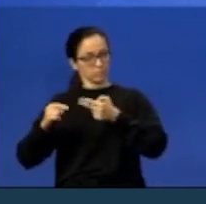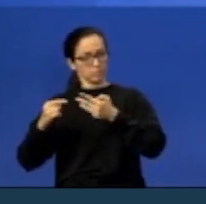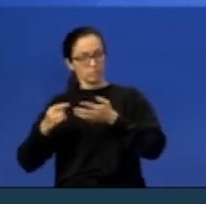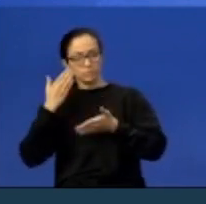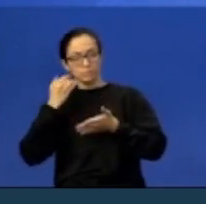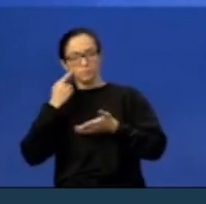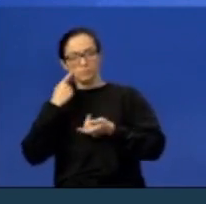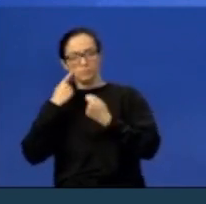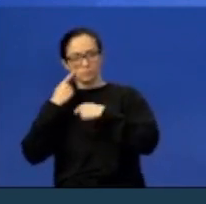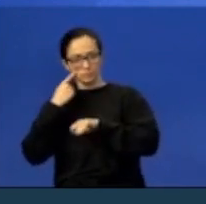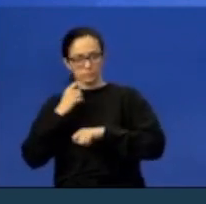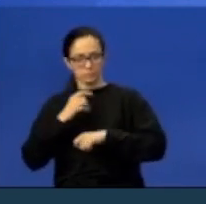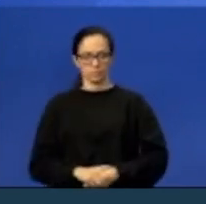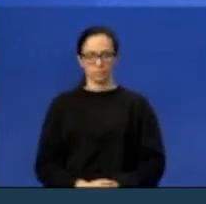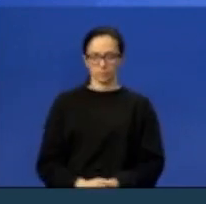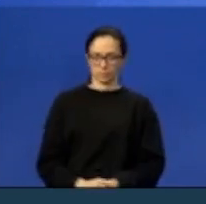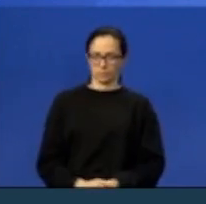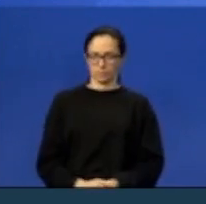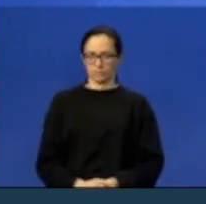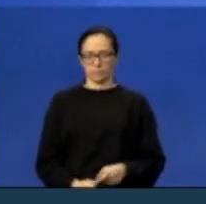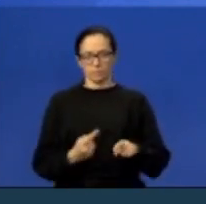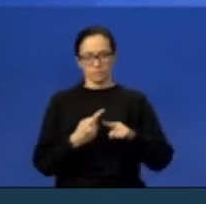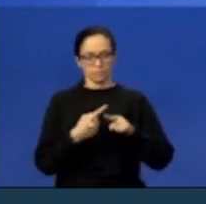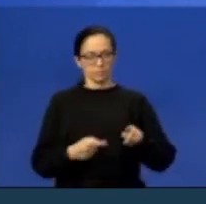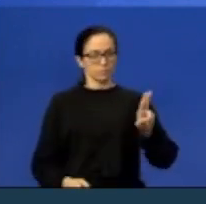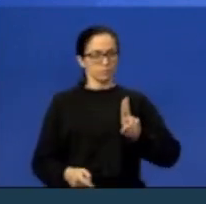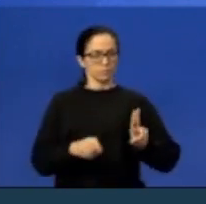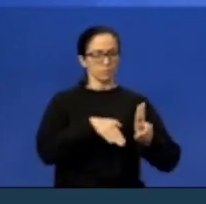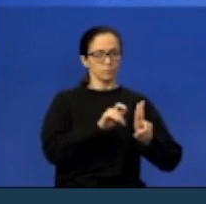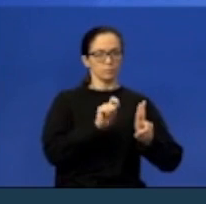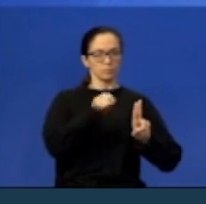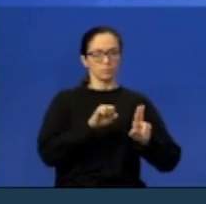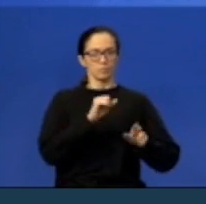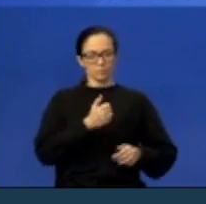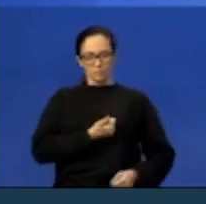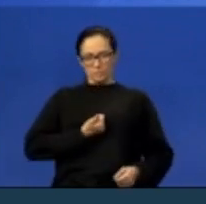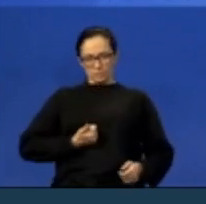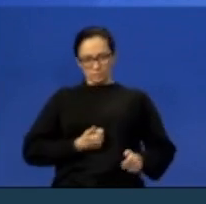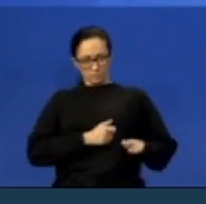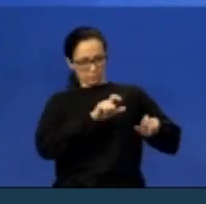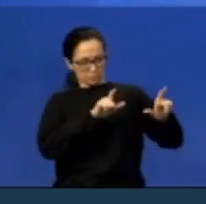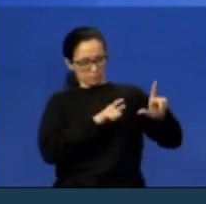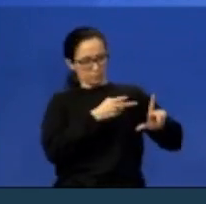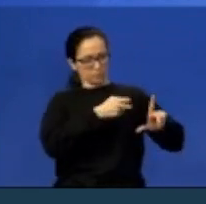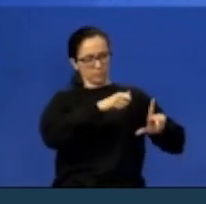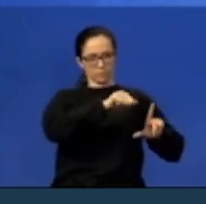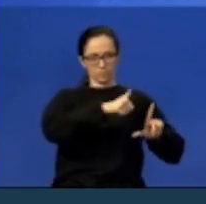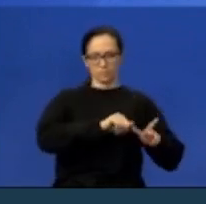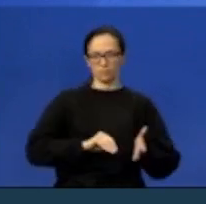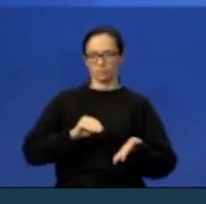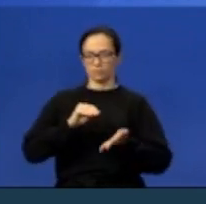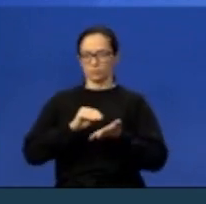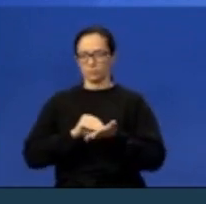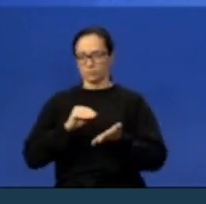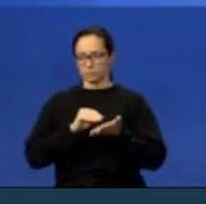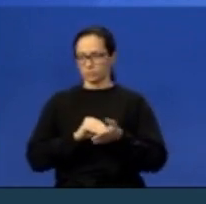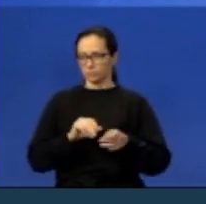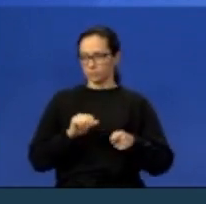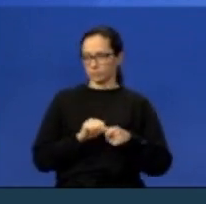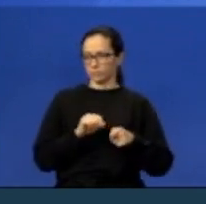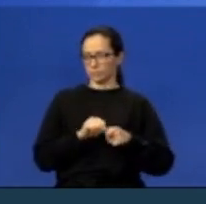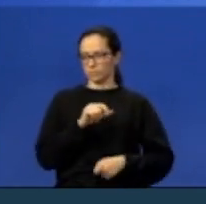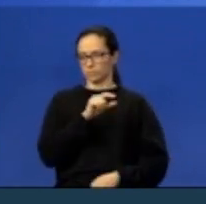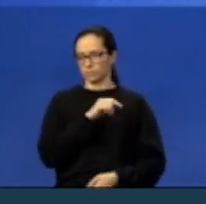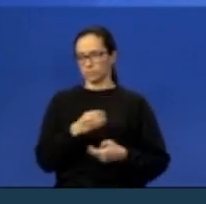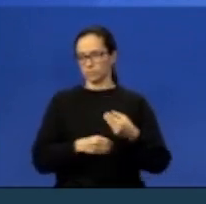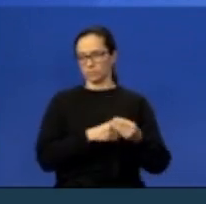utilizado, principalmente quando a ultrassonografia ela não possibilita uma avaliação significativa